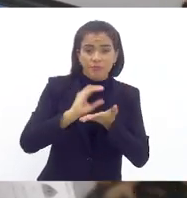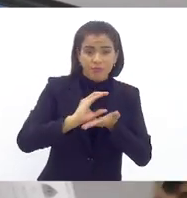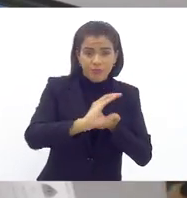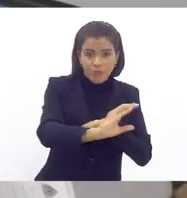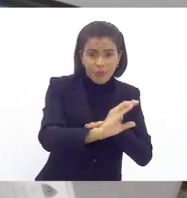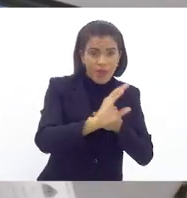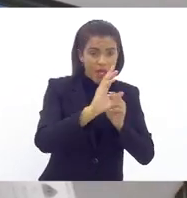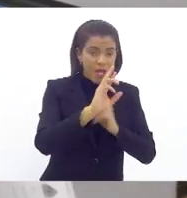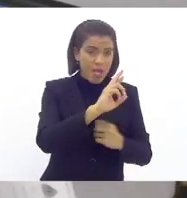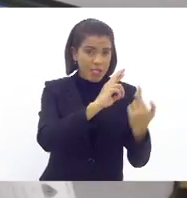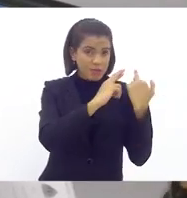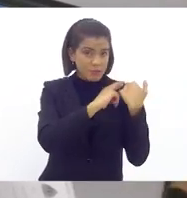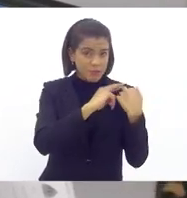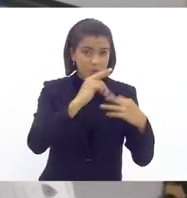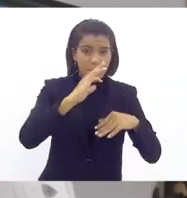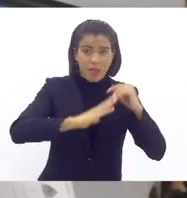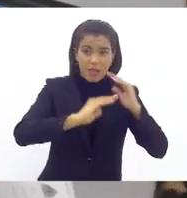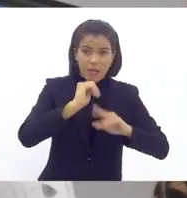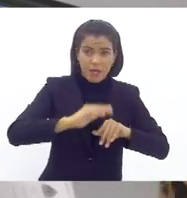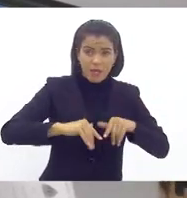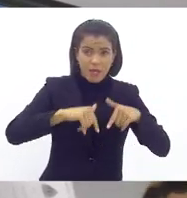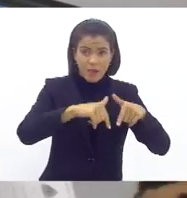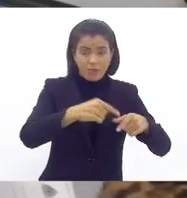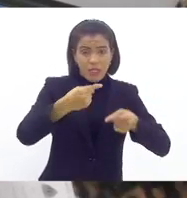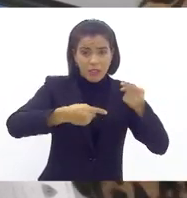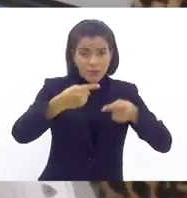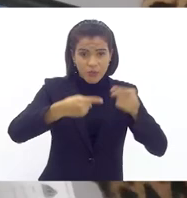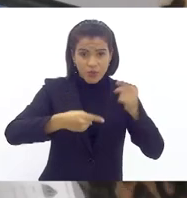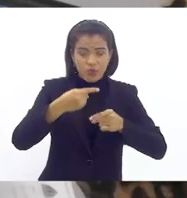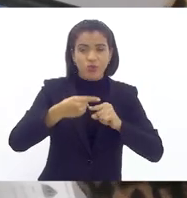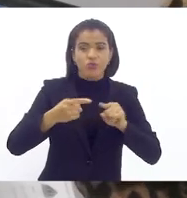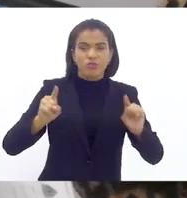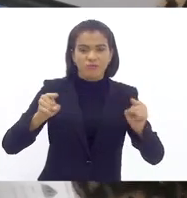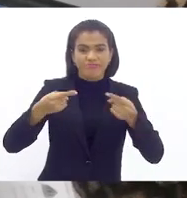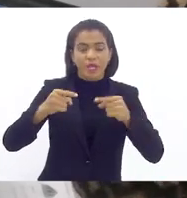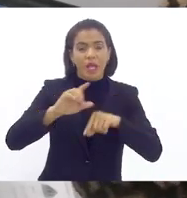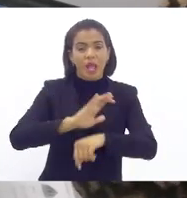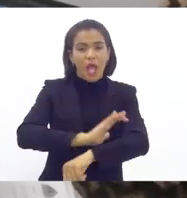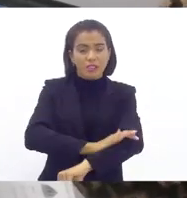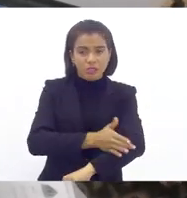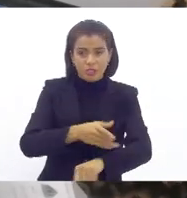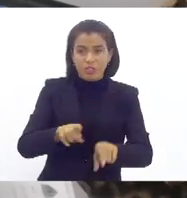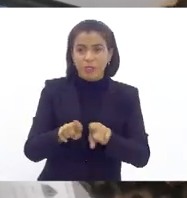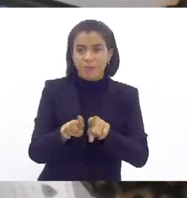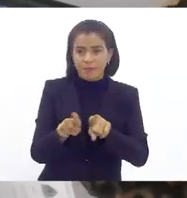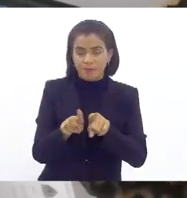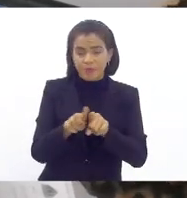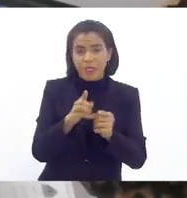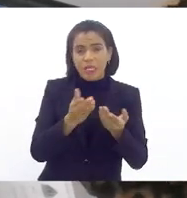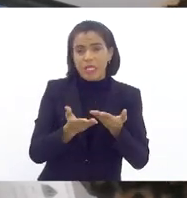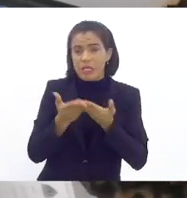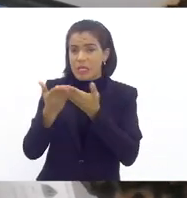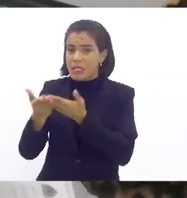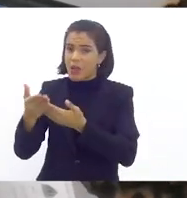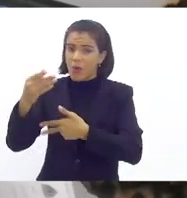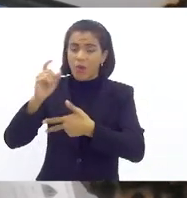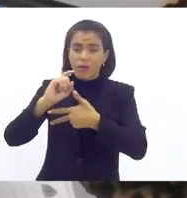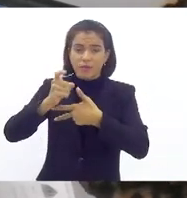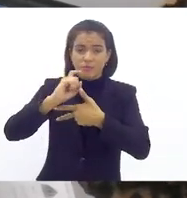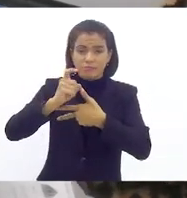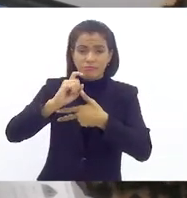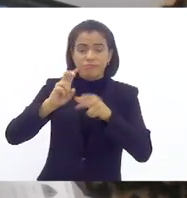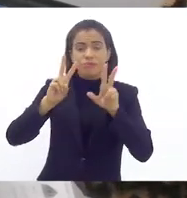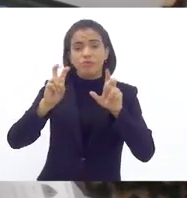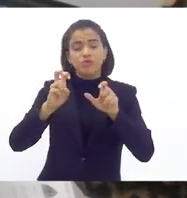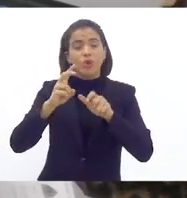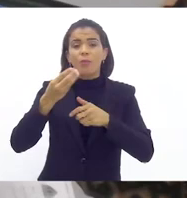responsável pela aplicação da discussão antirracista. Indicoação ao Executivo para a criação de um indicador